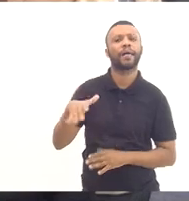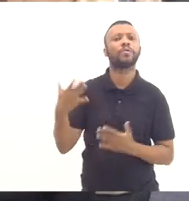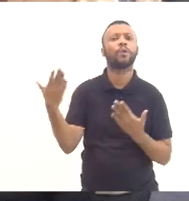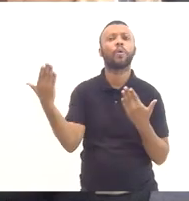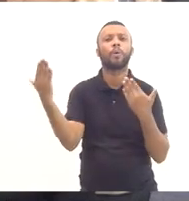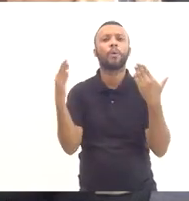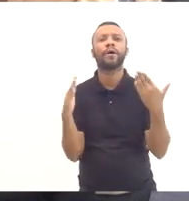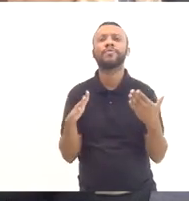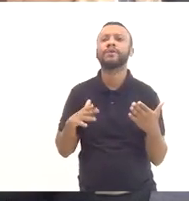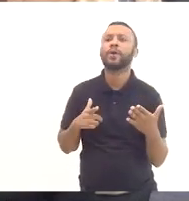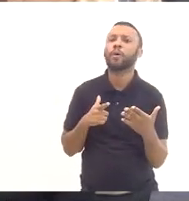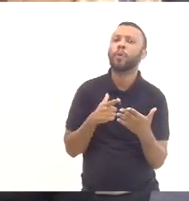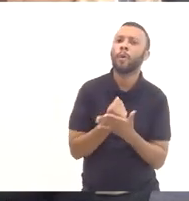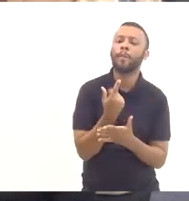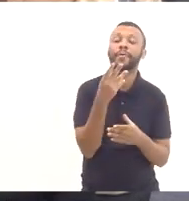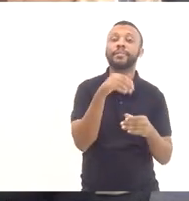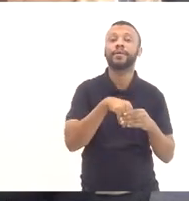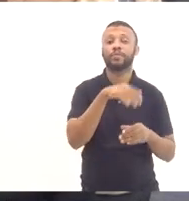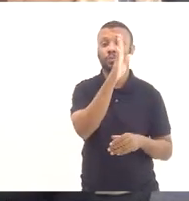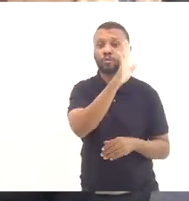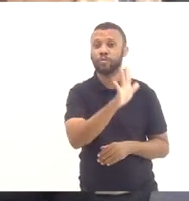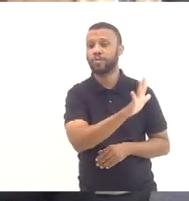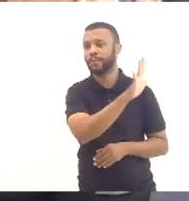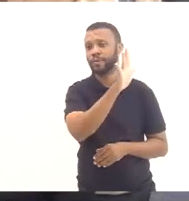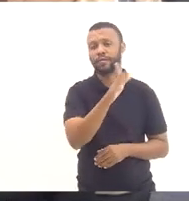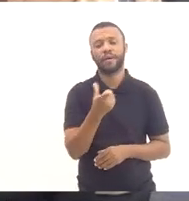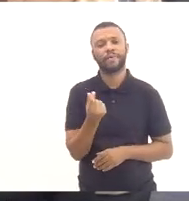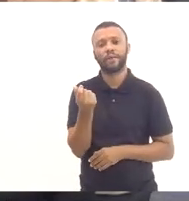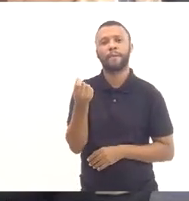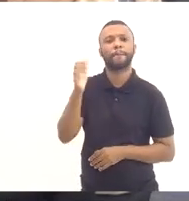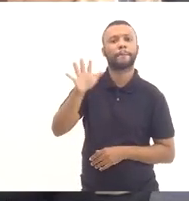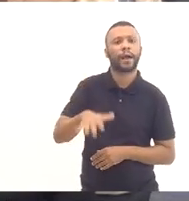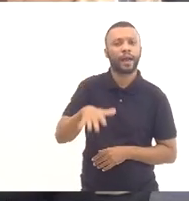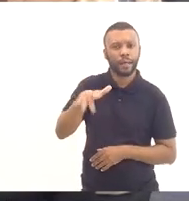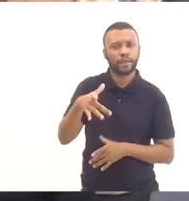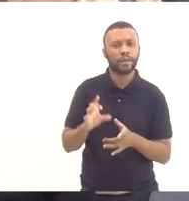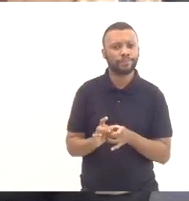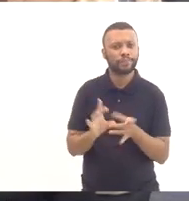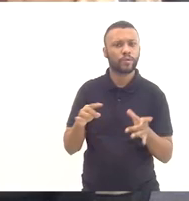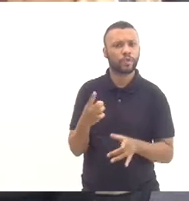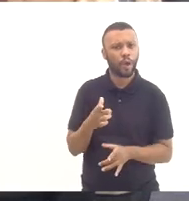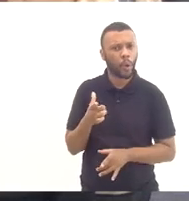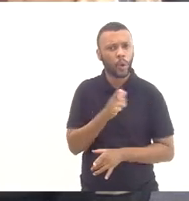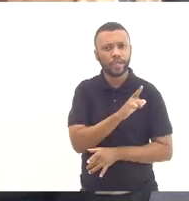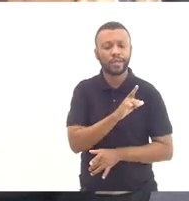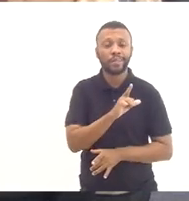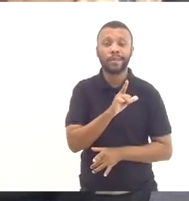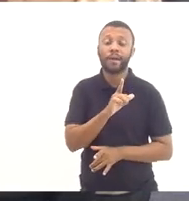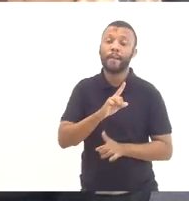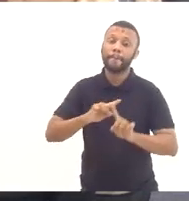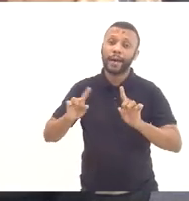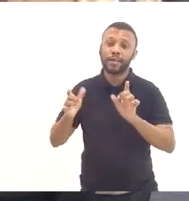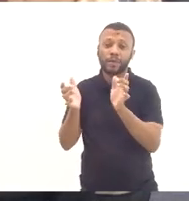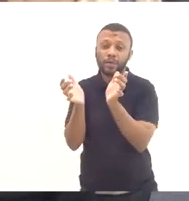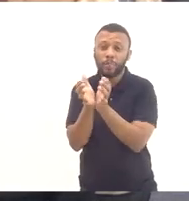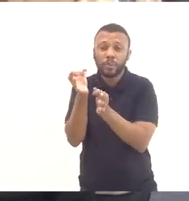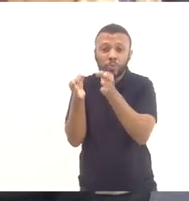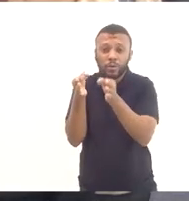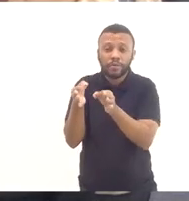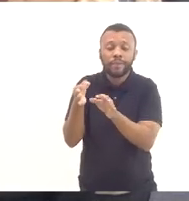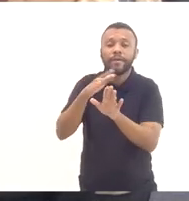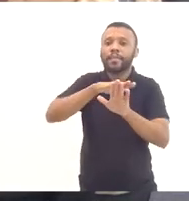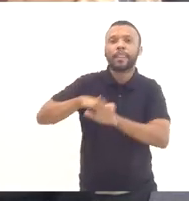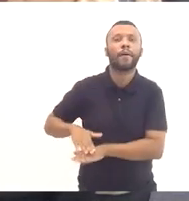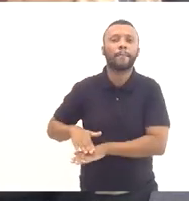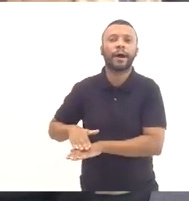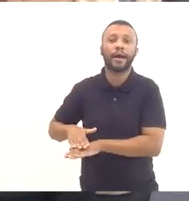comparado ao que você compra de forma lá dentro do Brasil é um valor muito baixo e ele concedeu a gente conseguiu eliminar e depois ela foi derrubada por uma turma isso ontem da pandemia